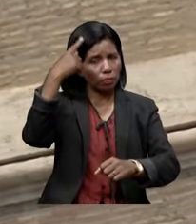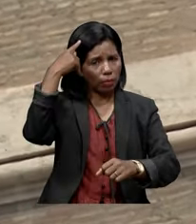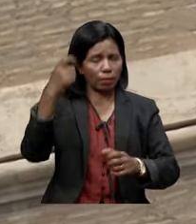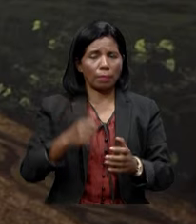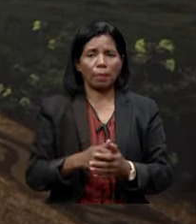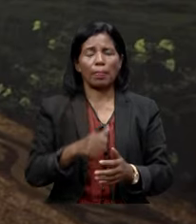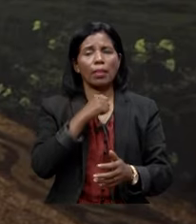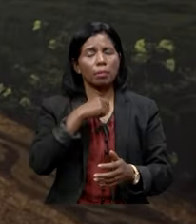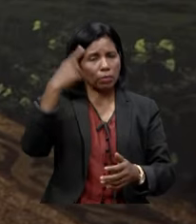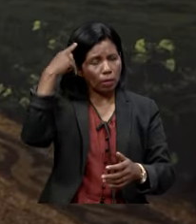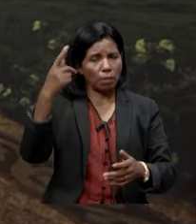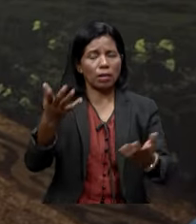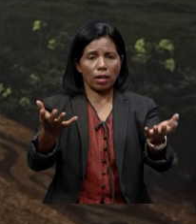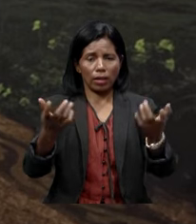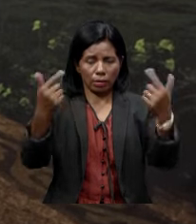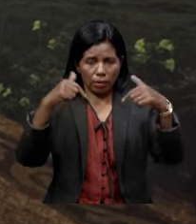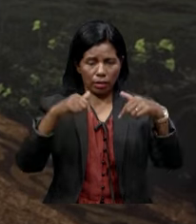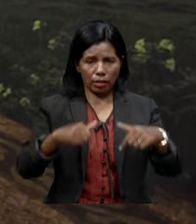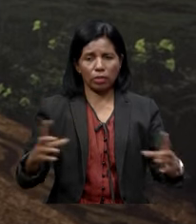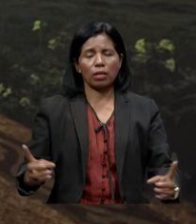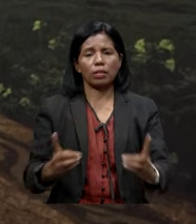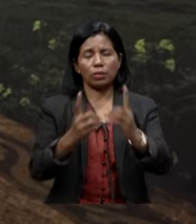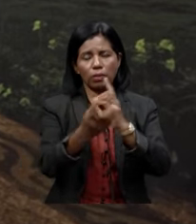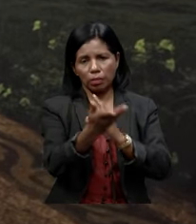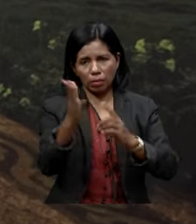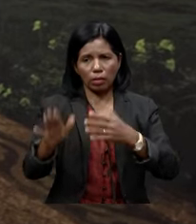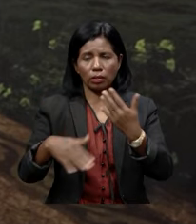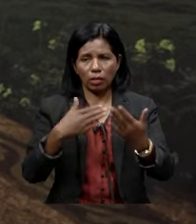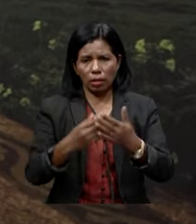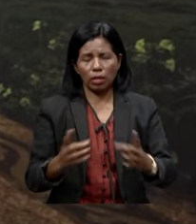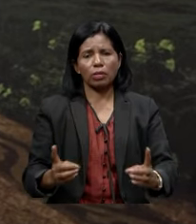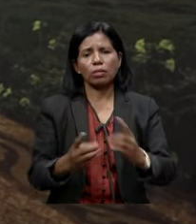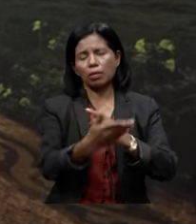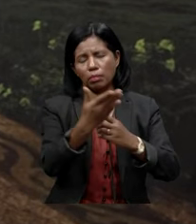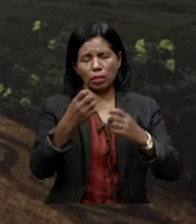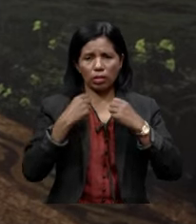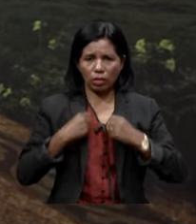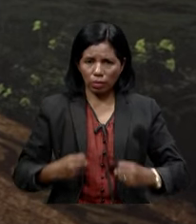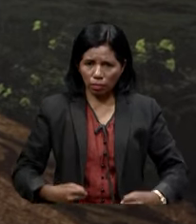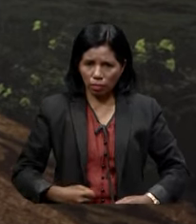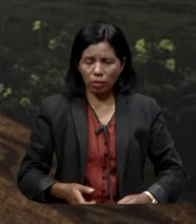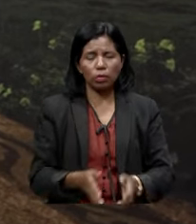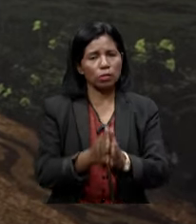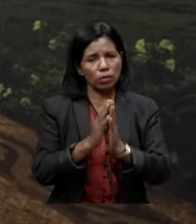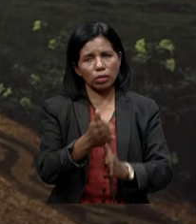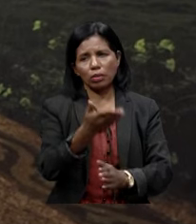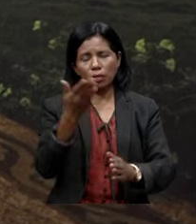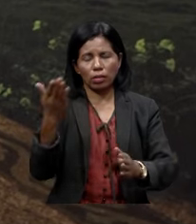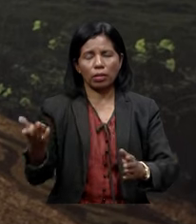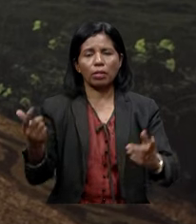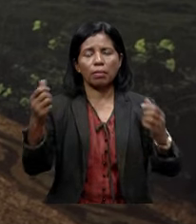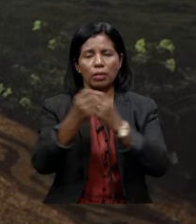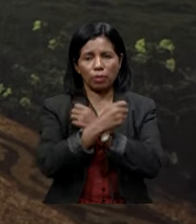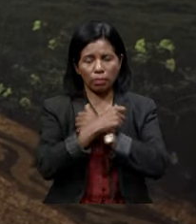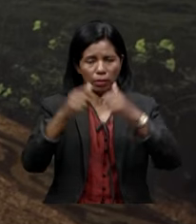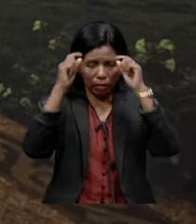vir aqui com toda a sua idade, com toda a sua dificuldade de saúde, por causa do amor que tem por Timor.